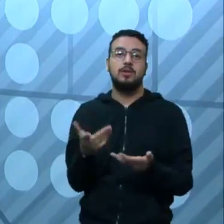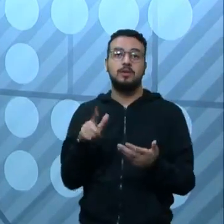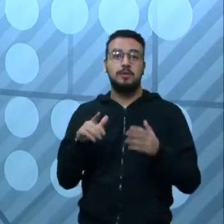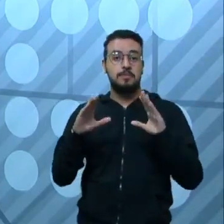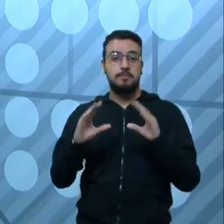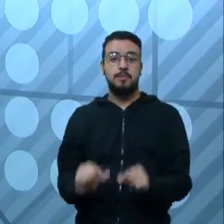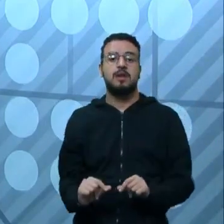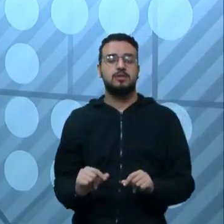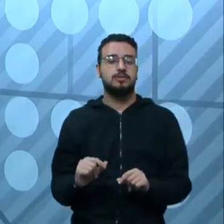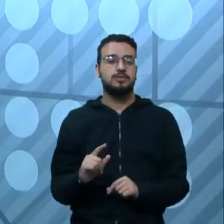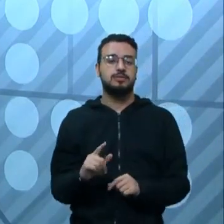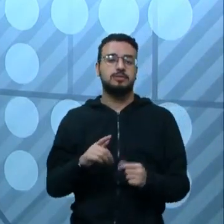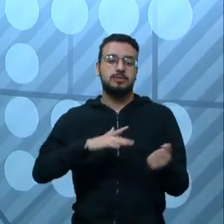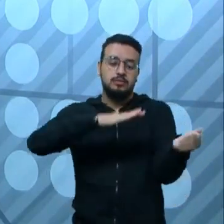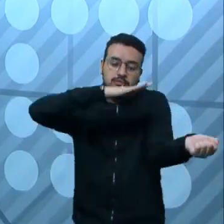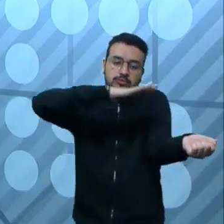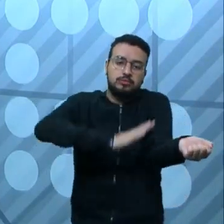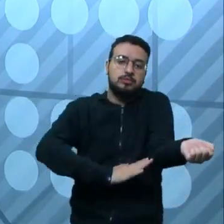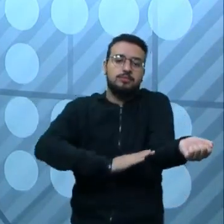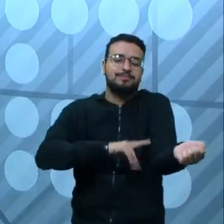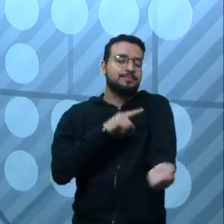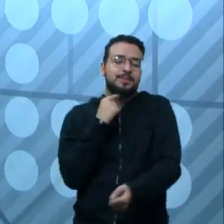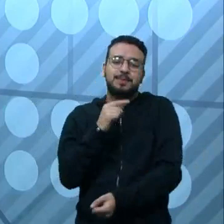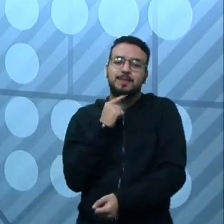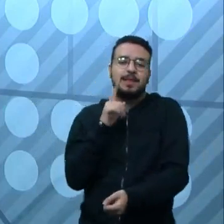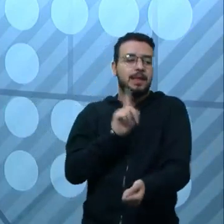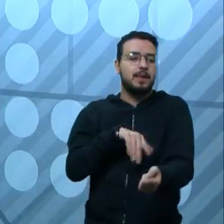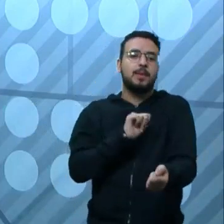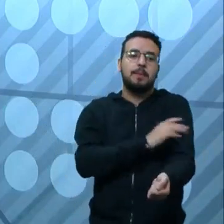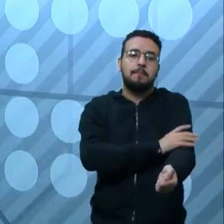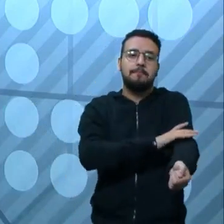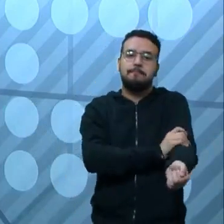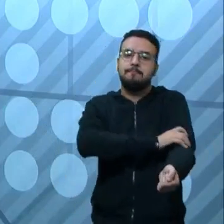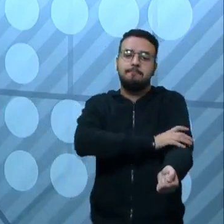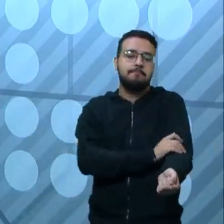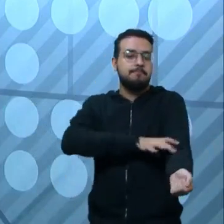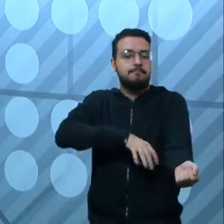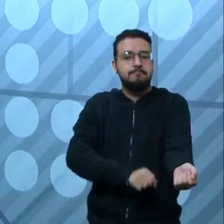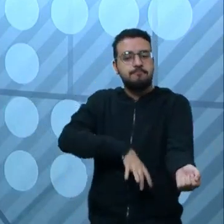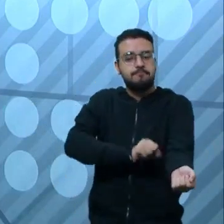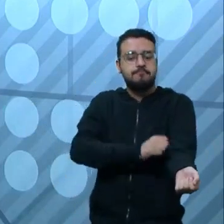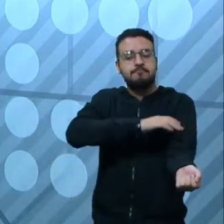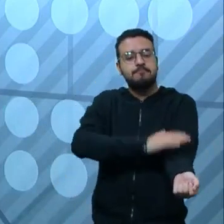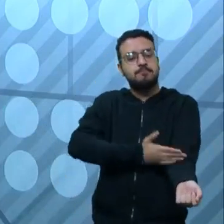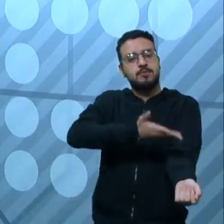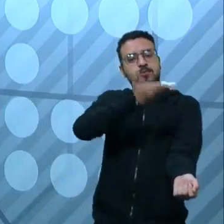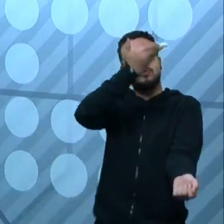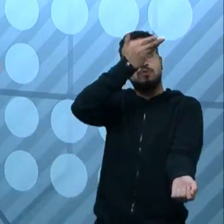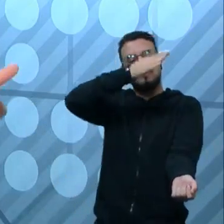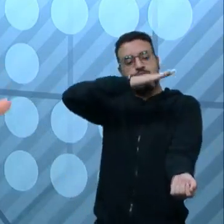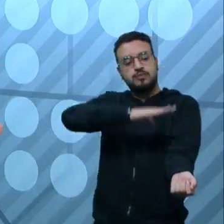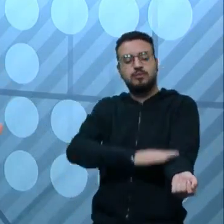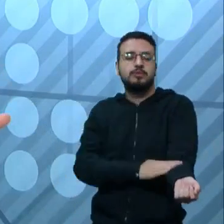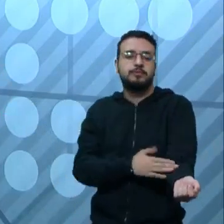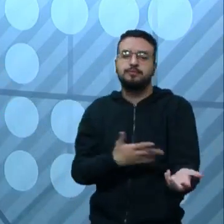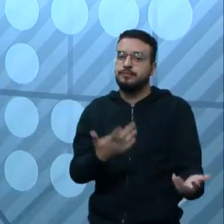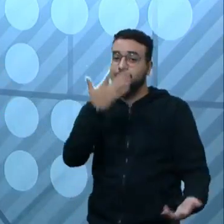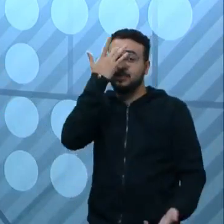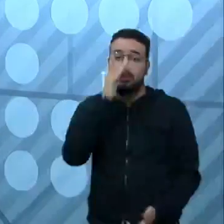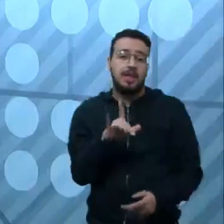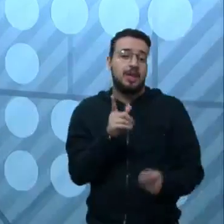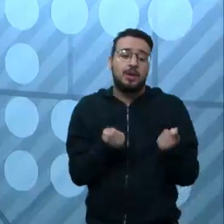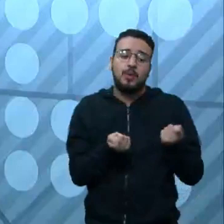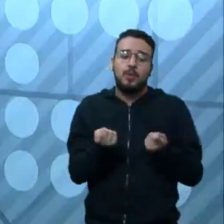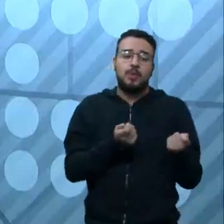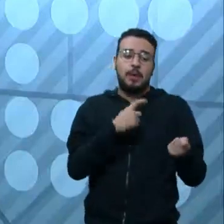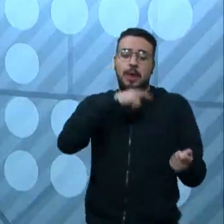Você não controla isso. Tá? Você não sabe a todo instante se a sua pressão está subindo ou está descendo. Você tem sintomas, tá? Mas você não sabe.